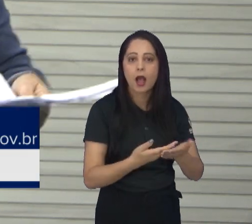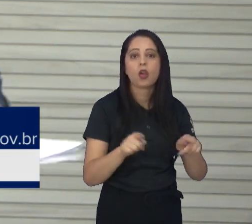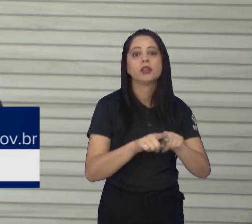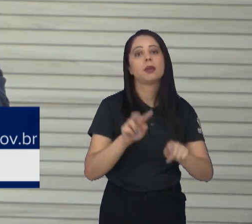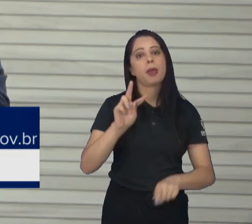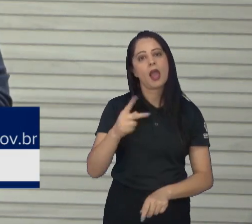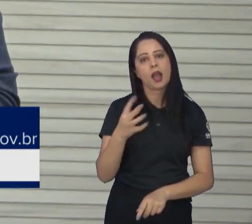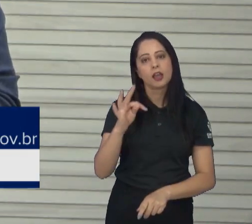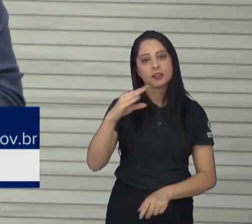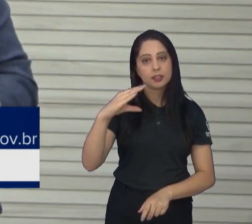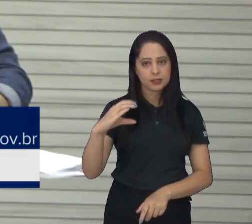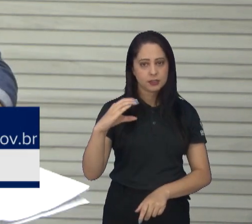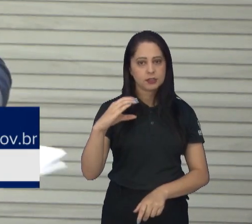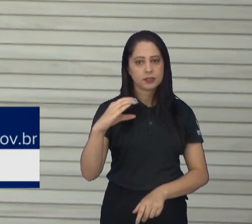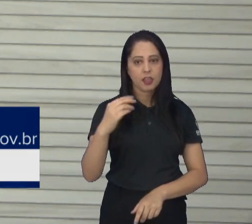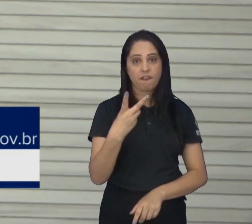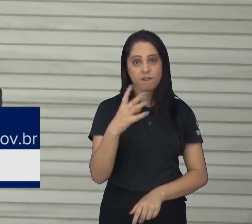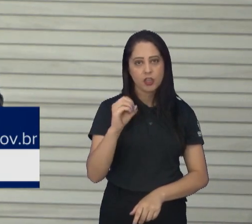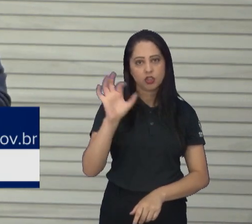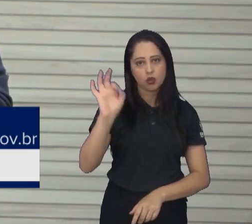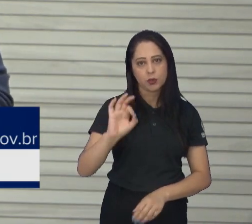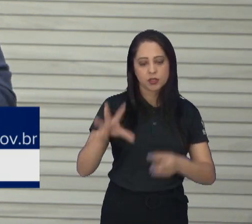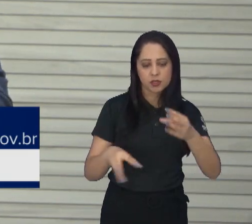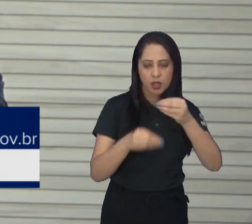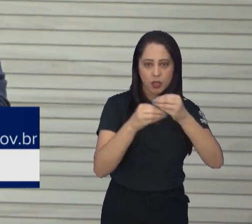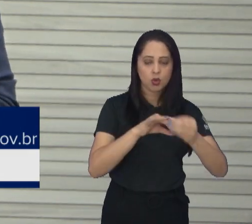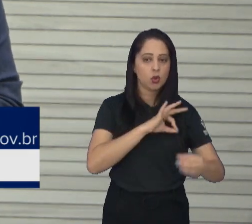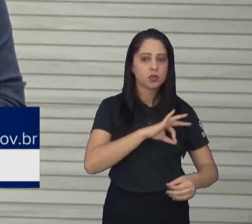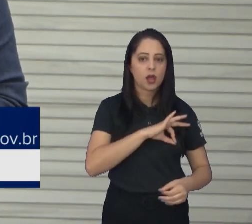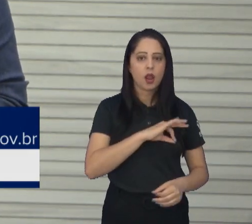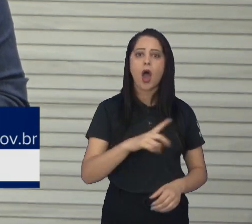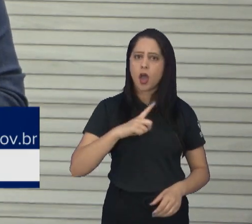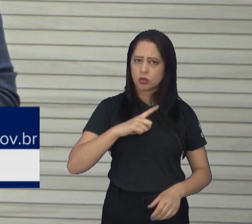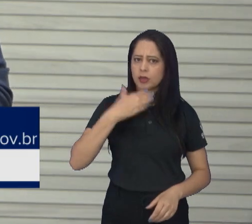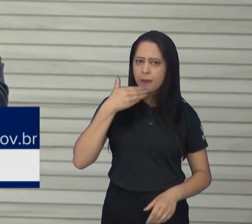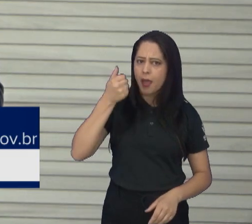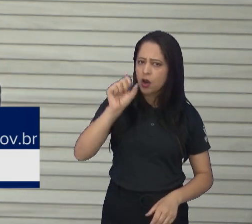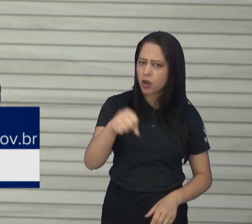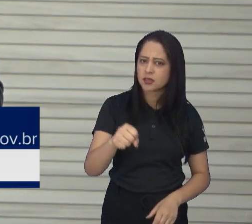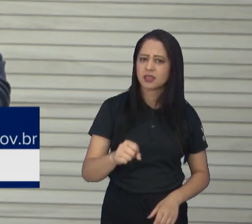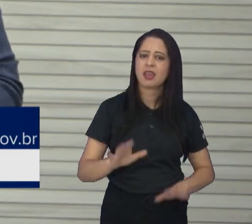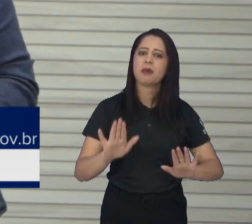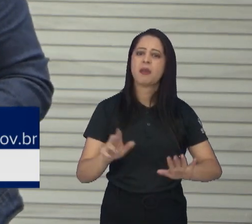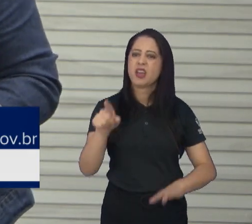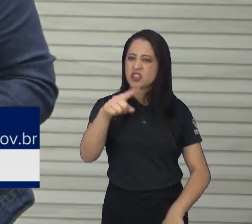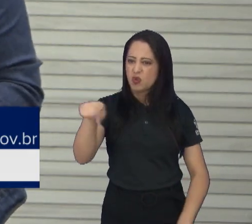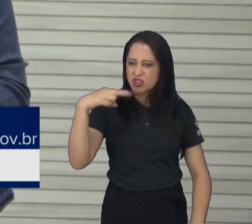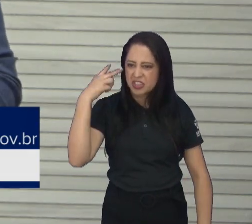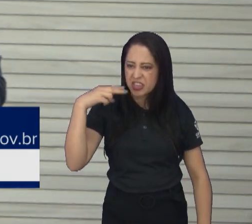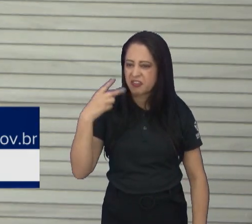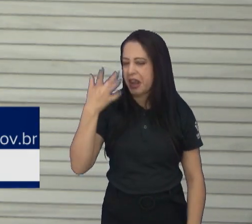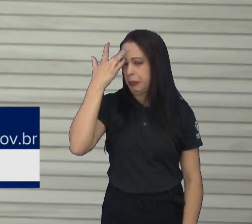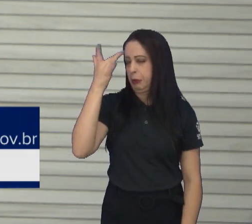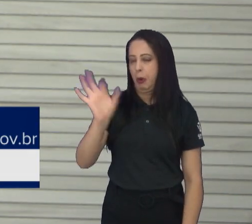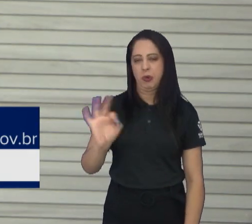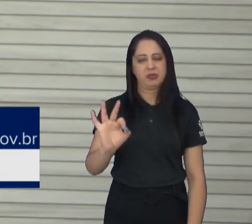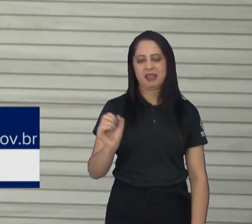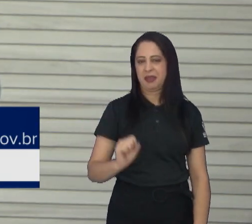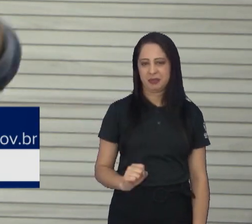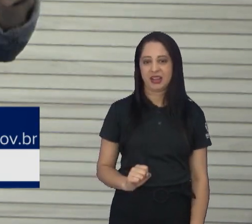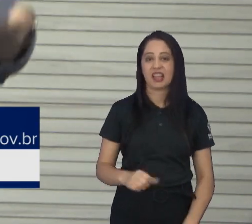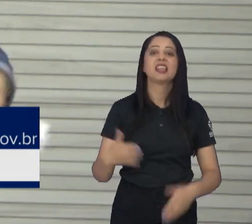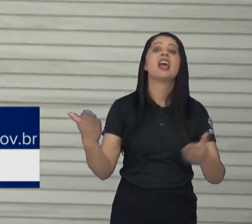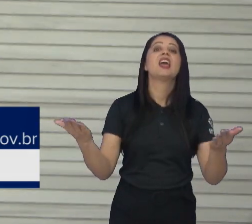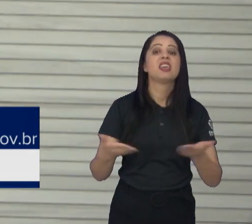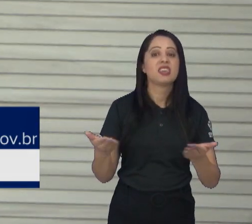foi juntado junto com o salário. Claro que teve melhorias. É que os vereadores, eu acho que não acompanharam direito à época e